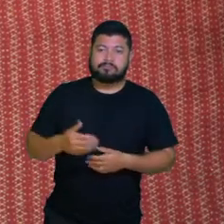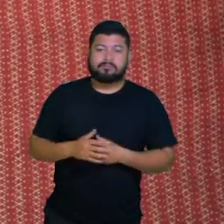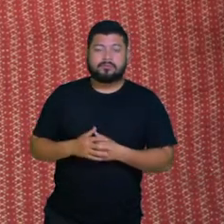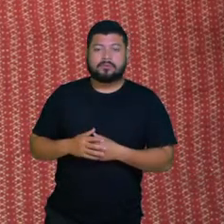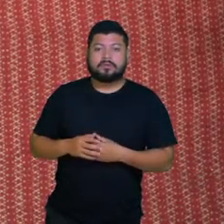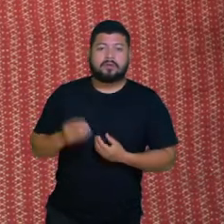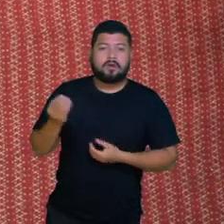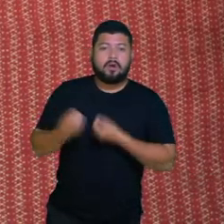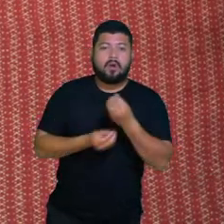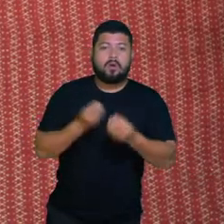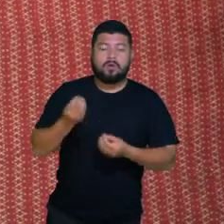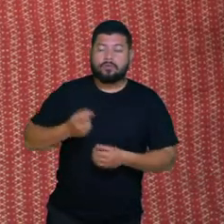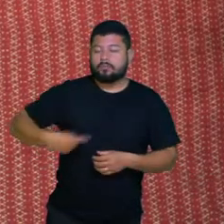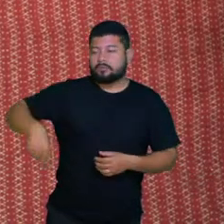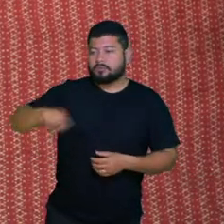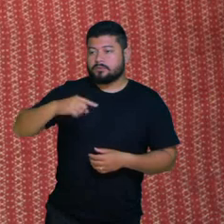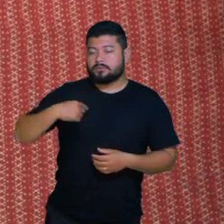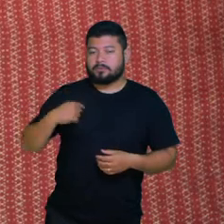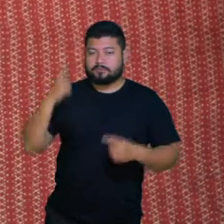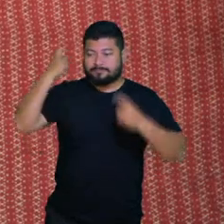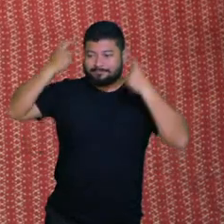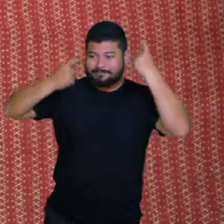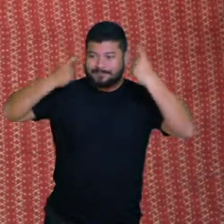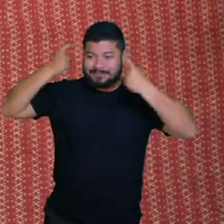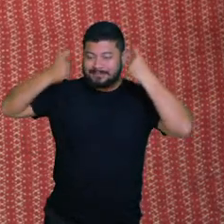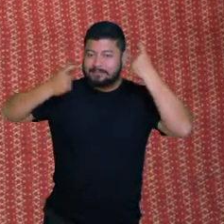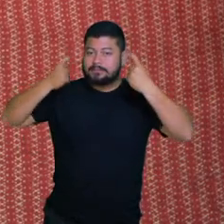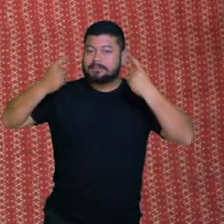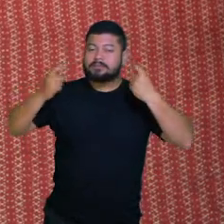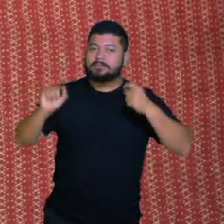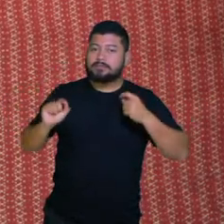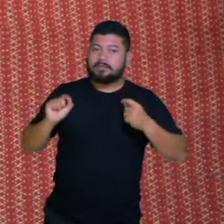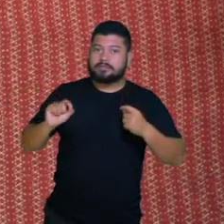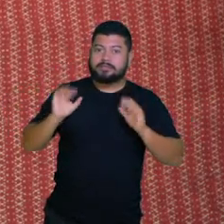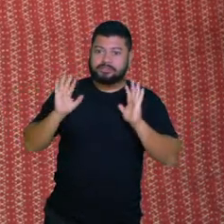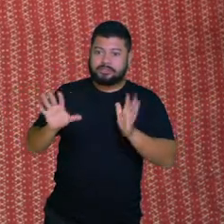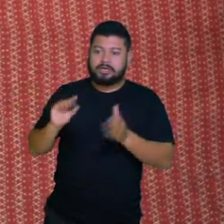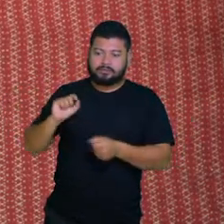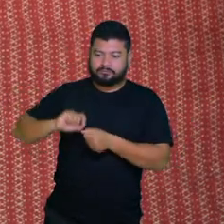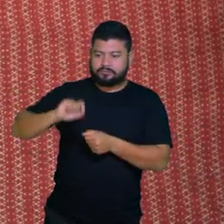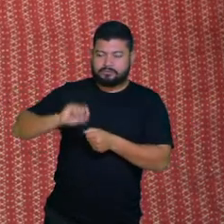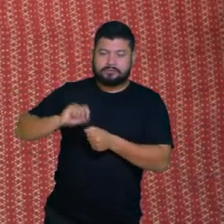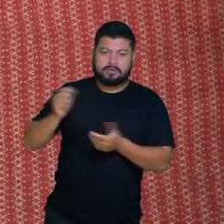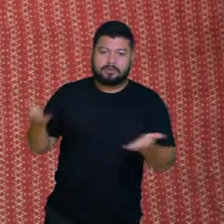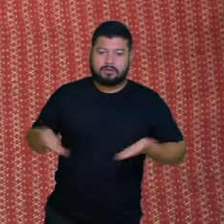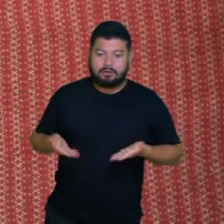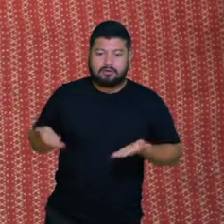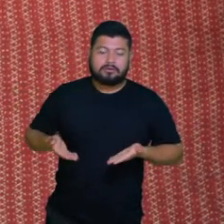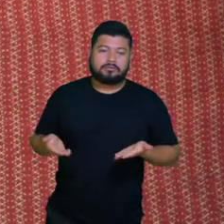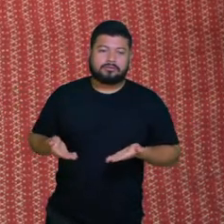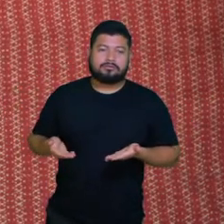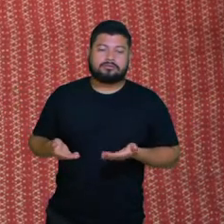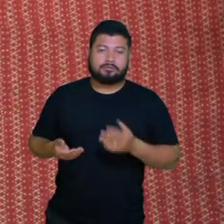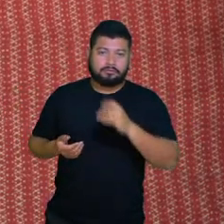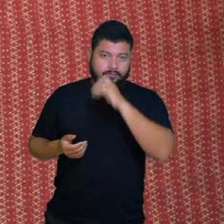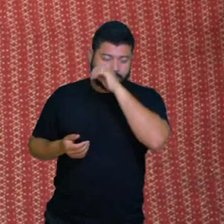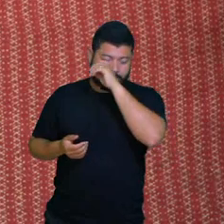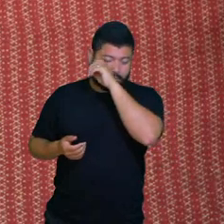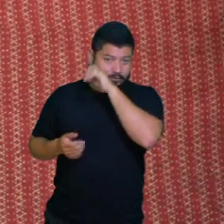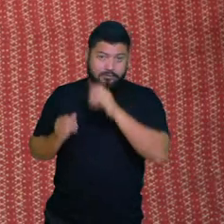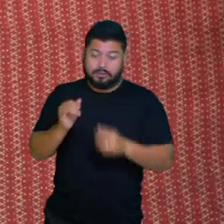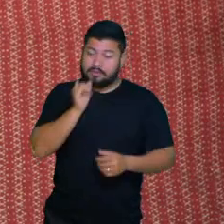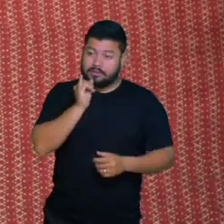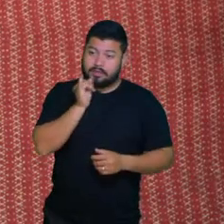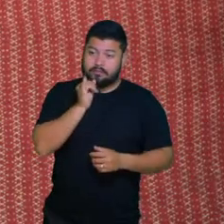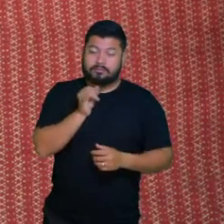uma preocupação em relação ao que já está posto não é porque hoje nós temos eh nos anos iniciais nós